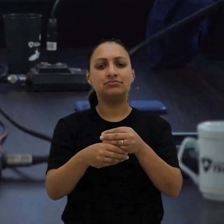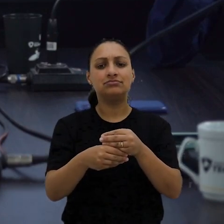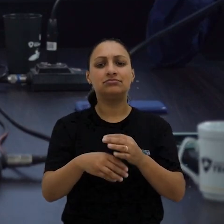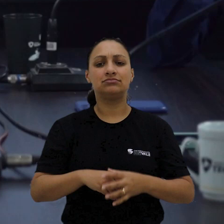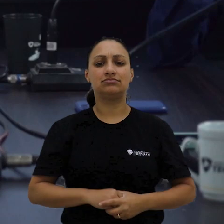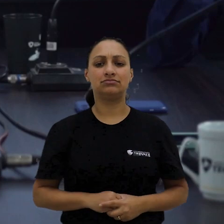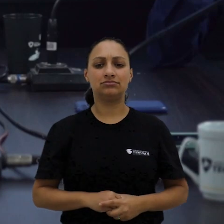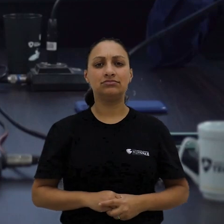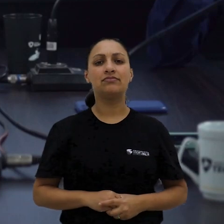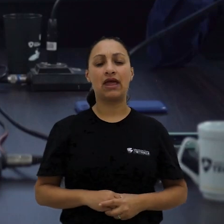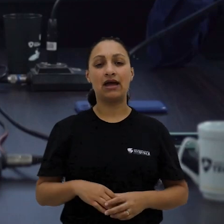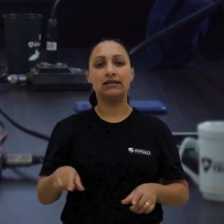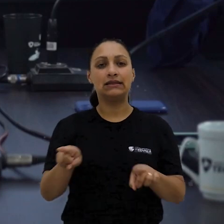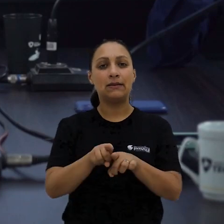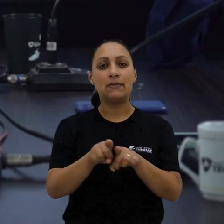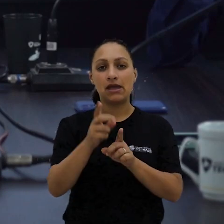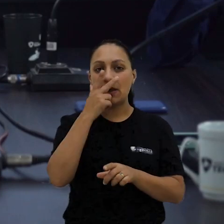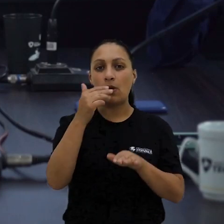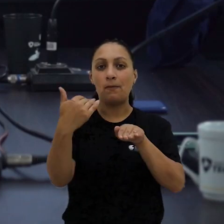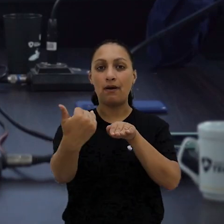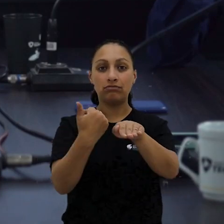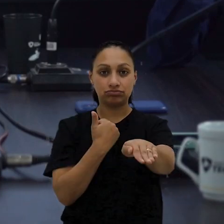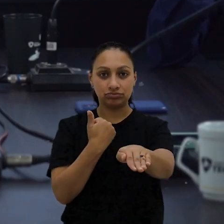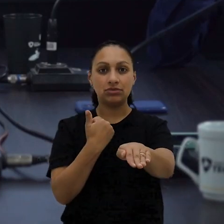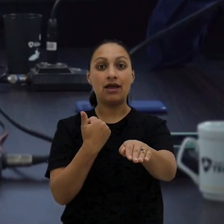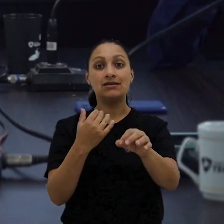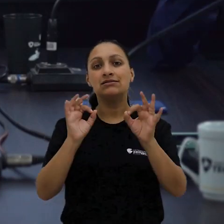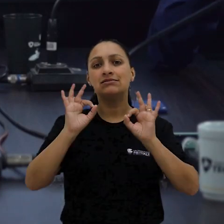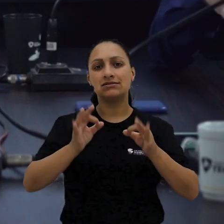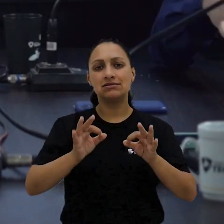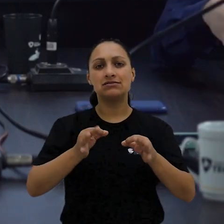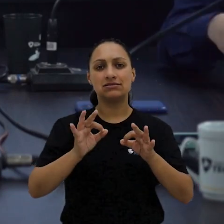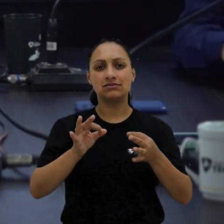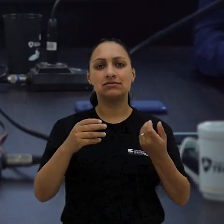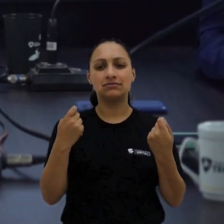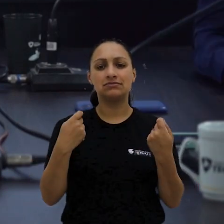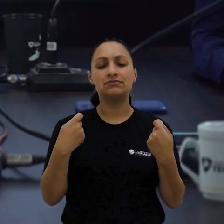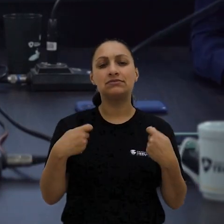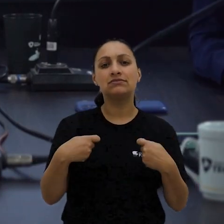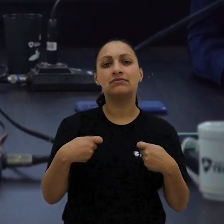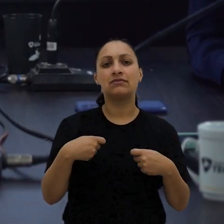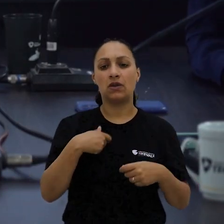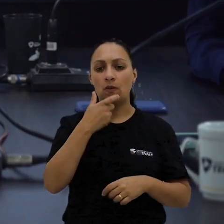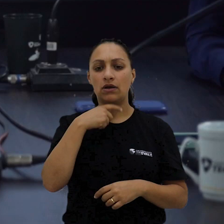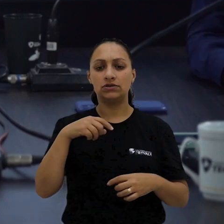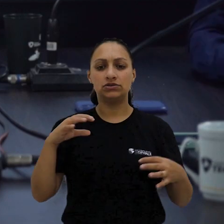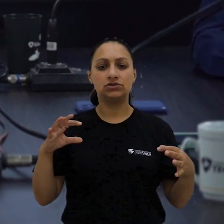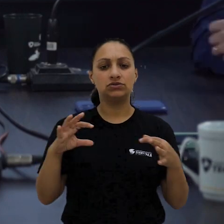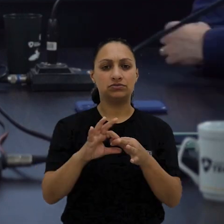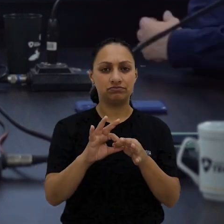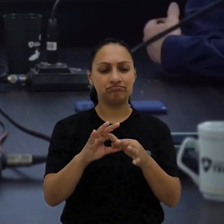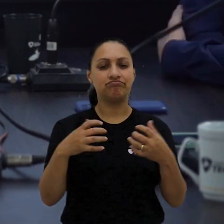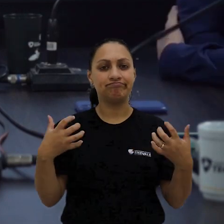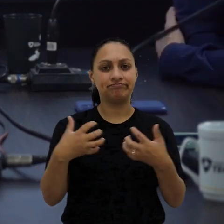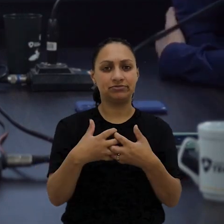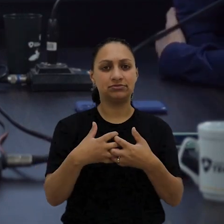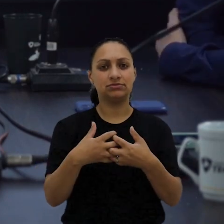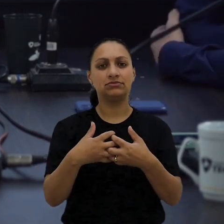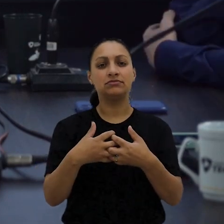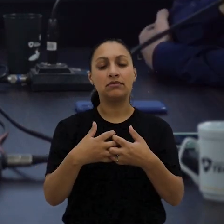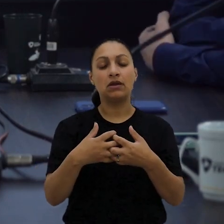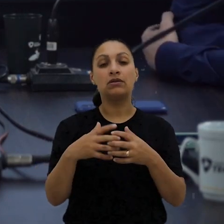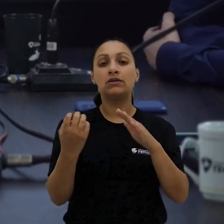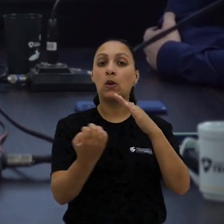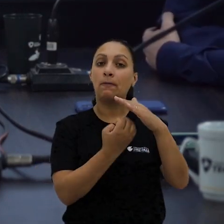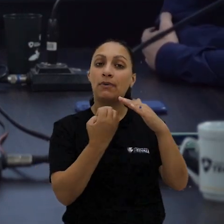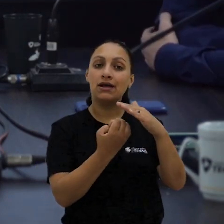conexão só acontece na via de mão dupla. Exatamente. Então, esse programa em específico, acho que é um dos, né? Eu acho que é um dos máximos a gente conhecer.